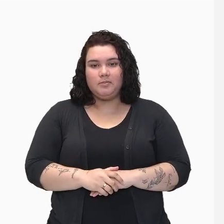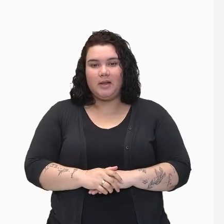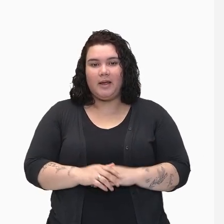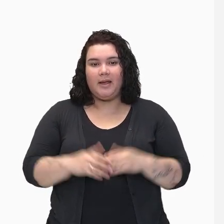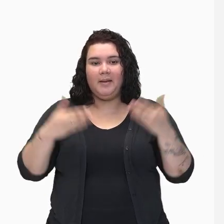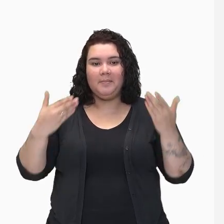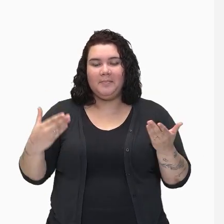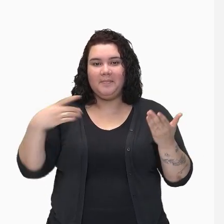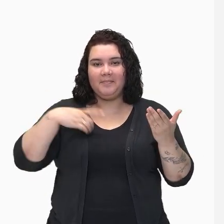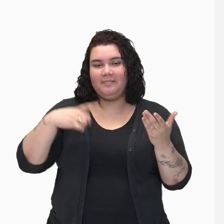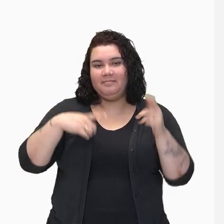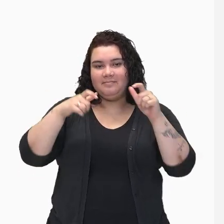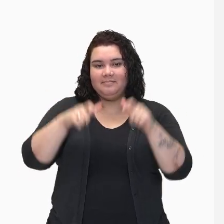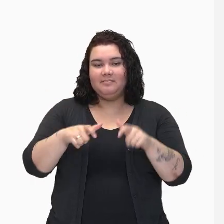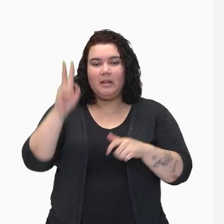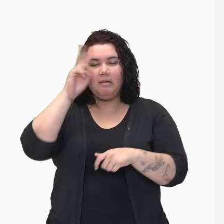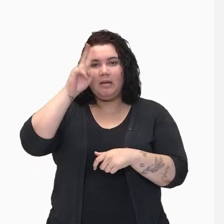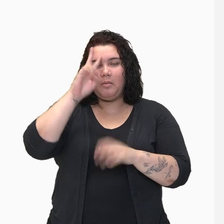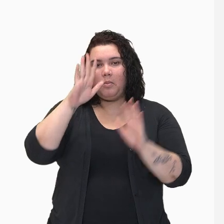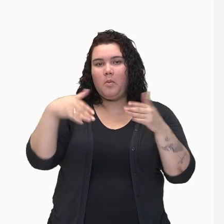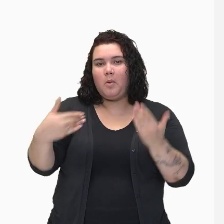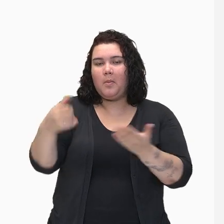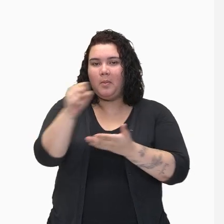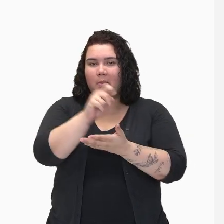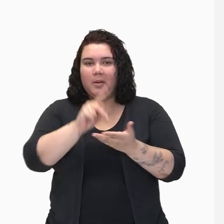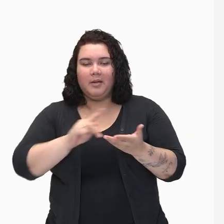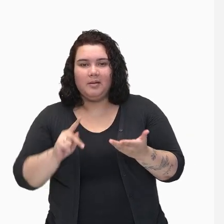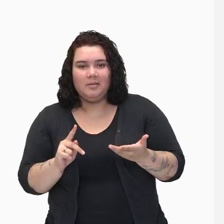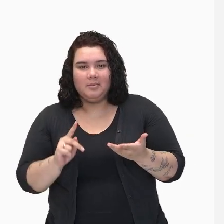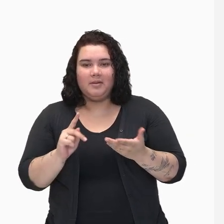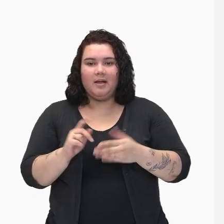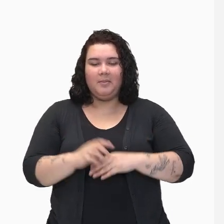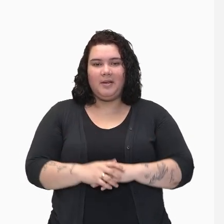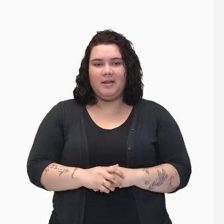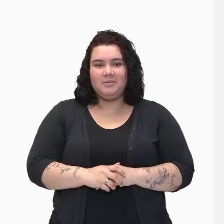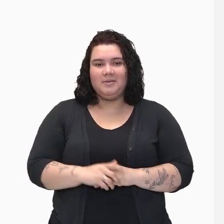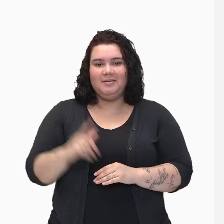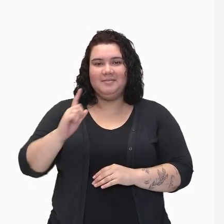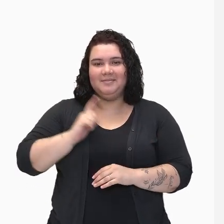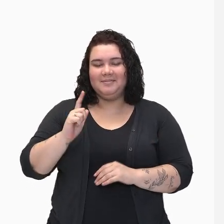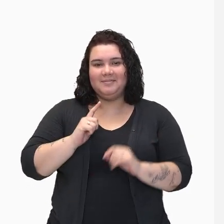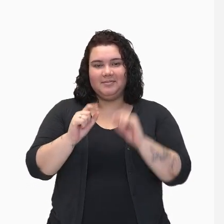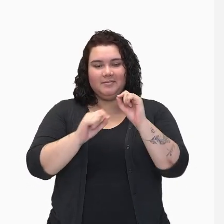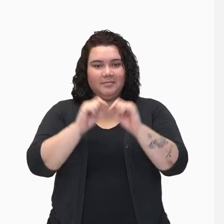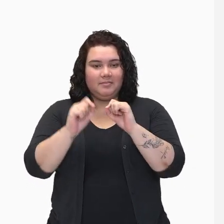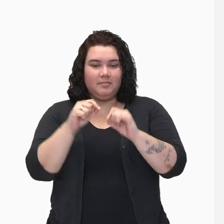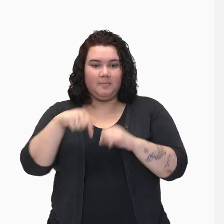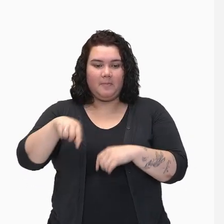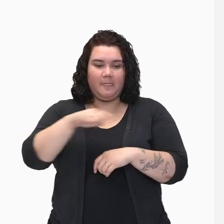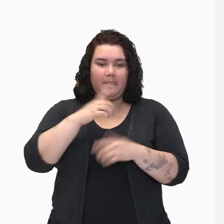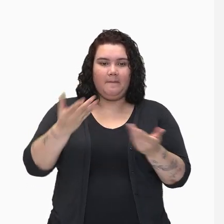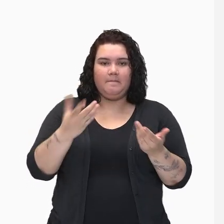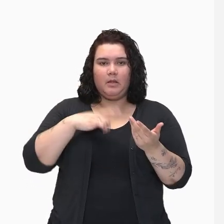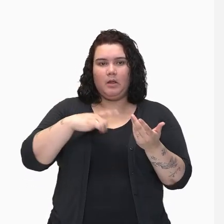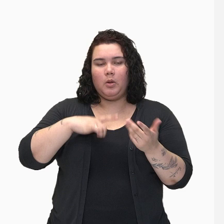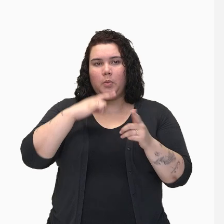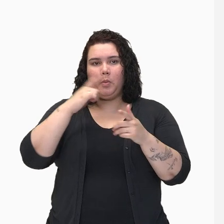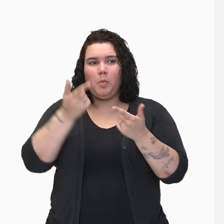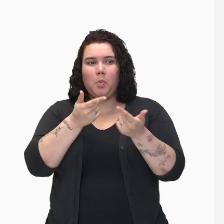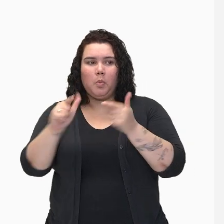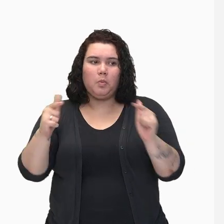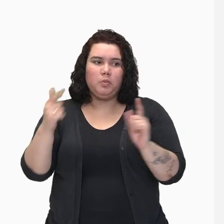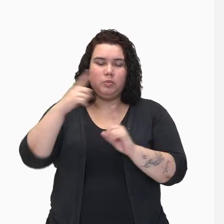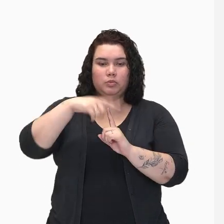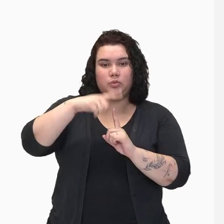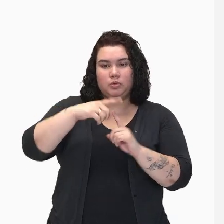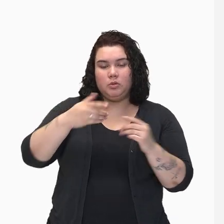Lembram que poema era? Vocês, além do poema O Relógio, vocês lembram de algum outro que vocês possam ter